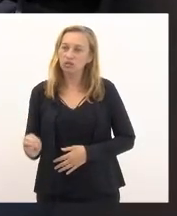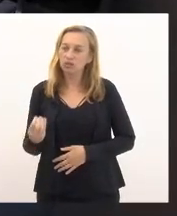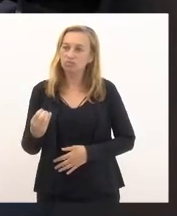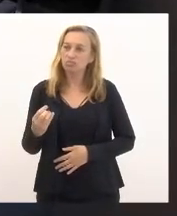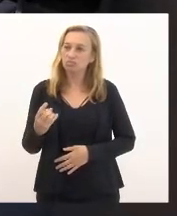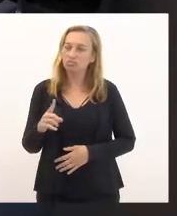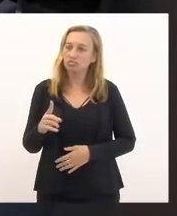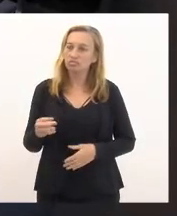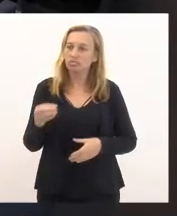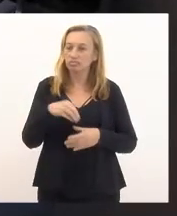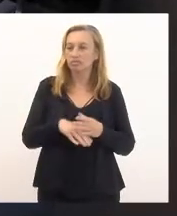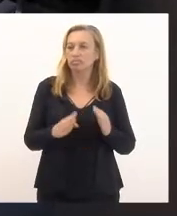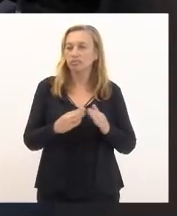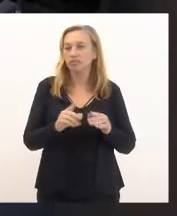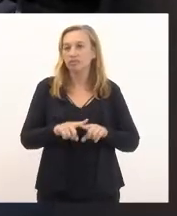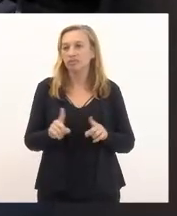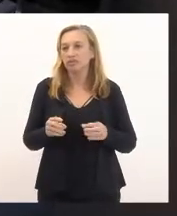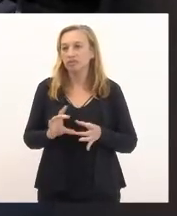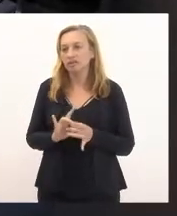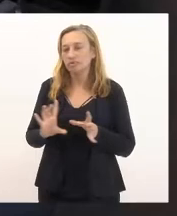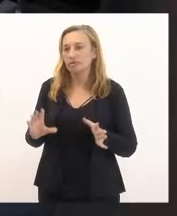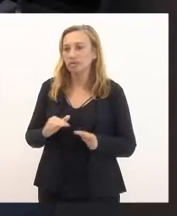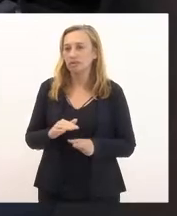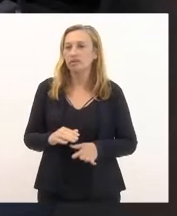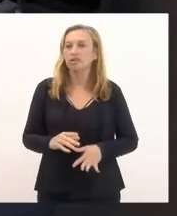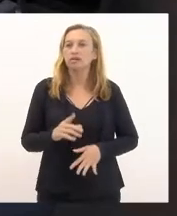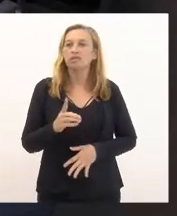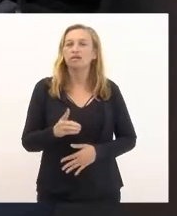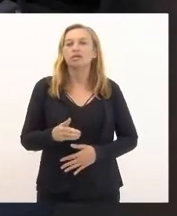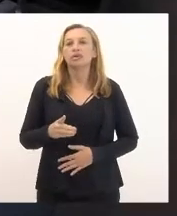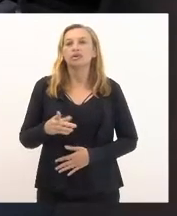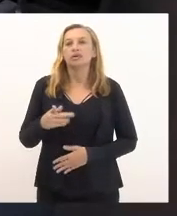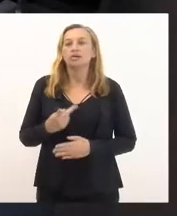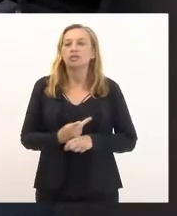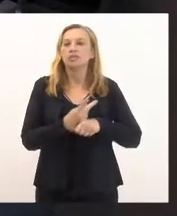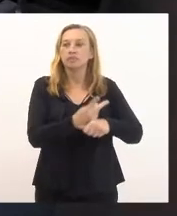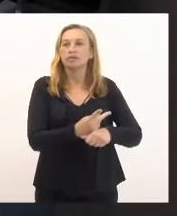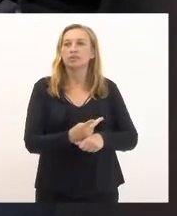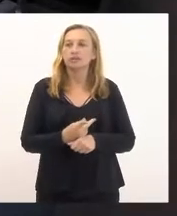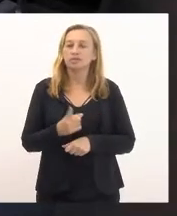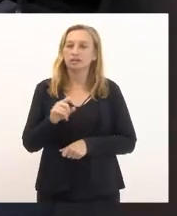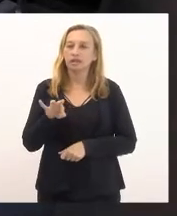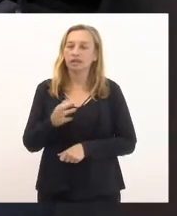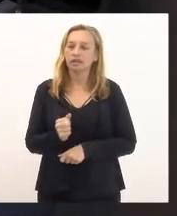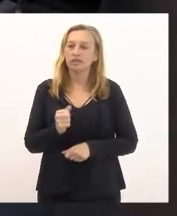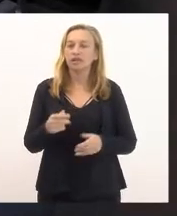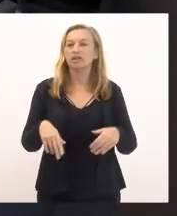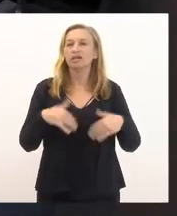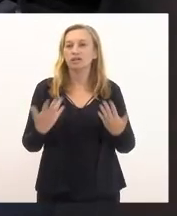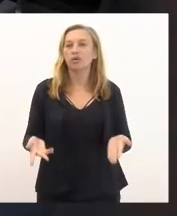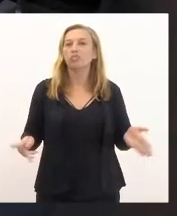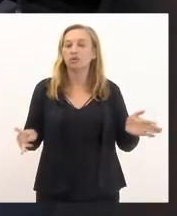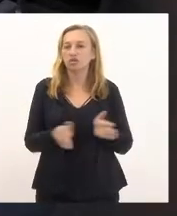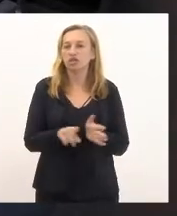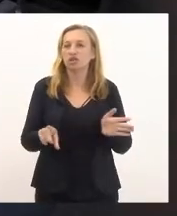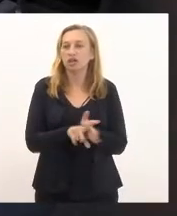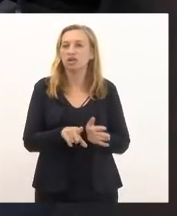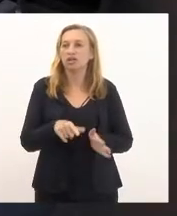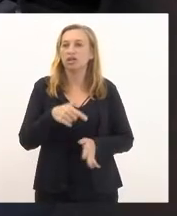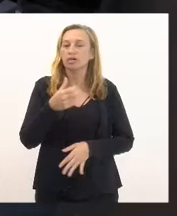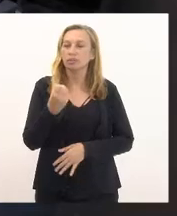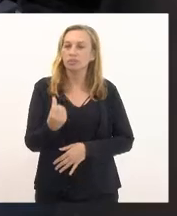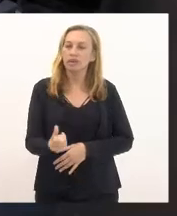a coautoria, para quem quiser assinar o prêmio da Marielle Franco. Então, projeto de lei 625, do